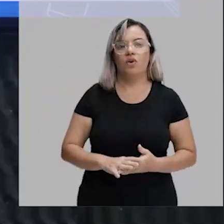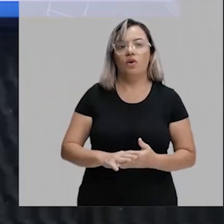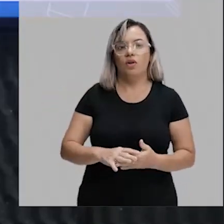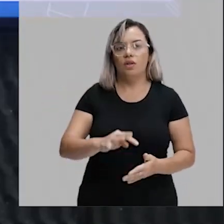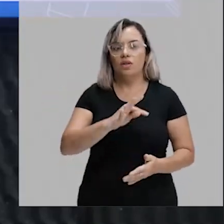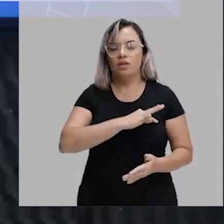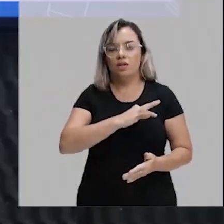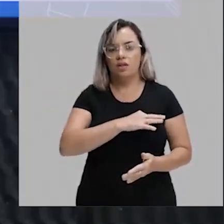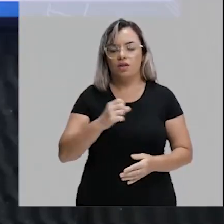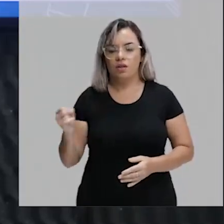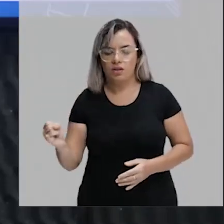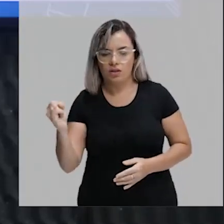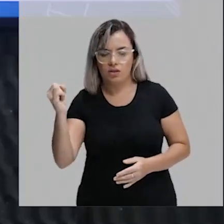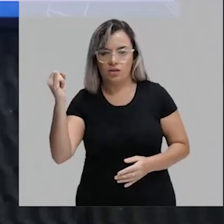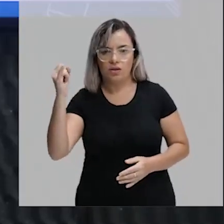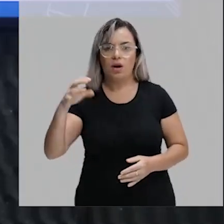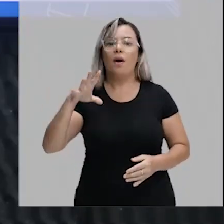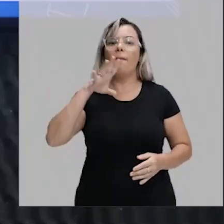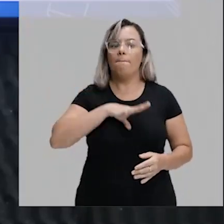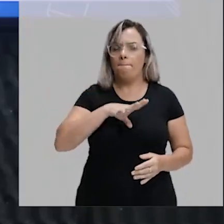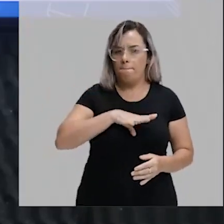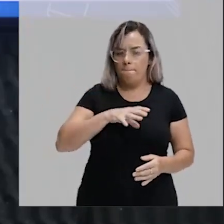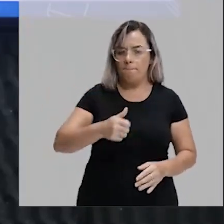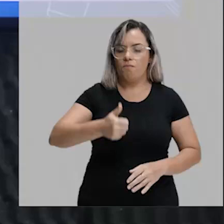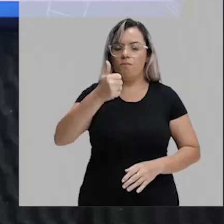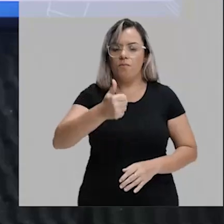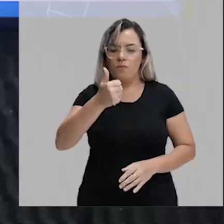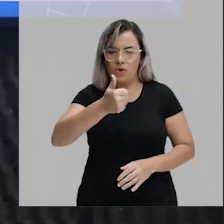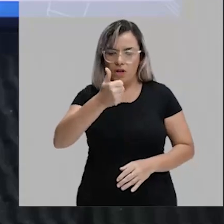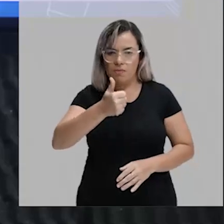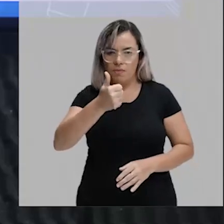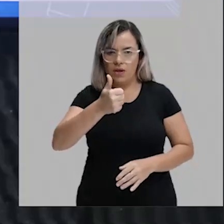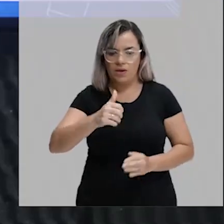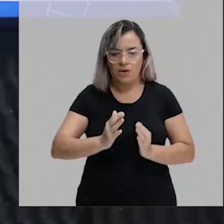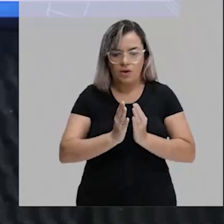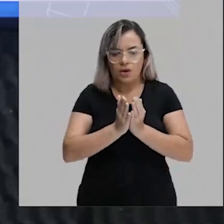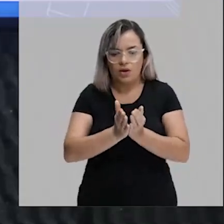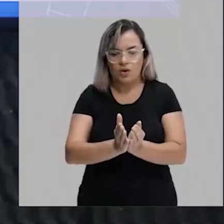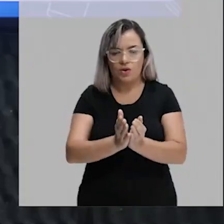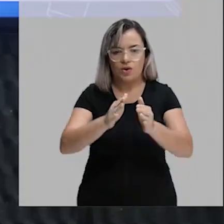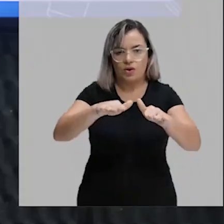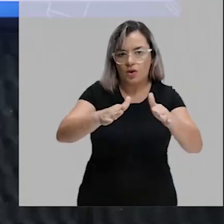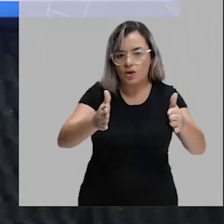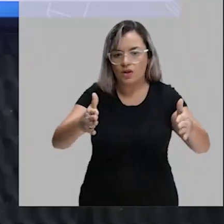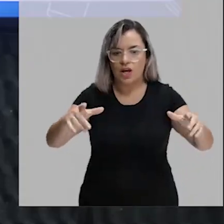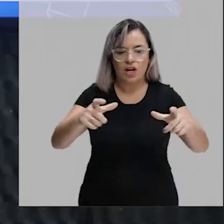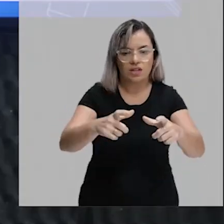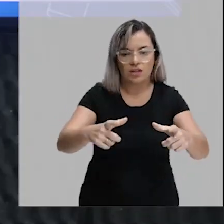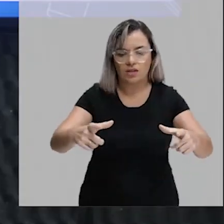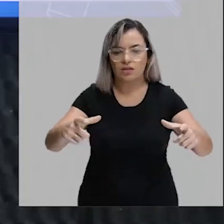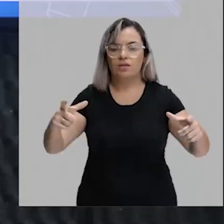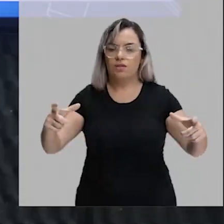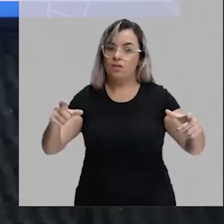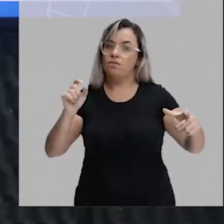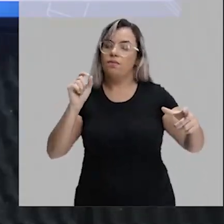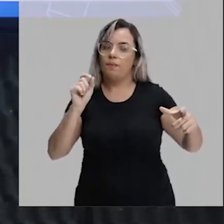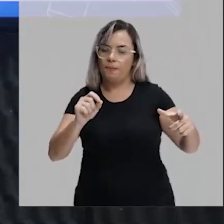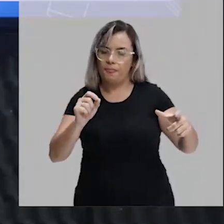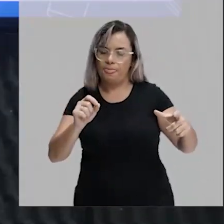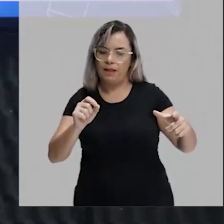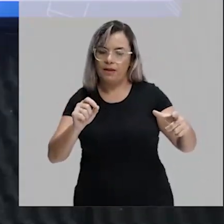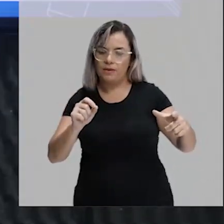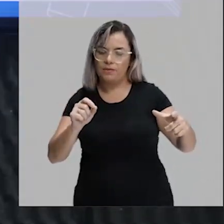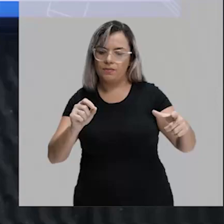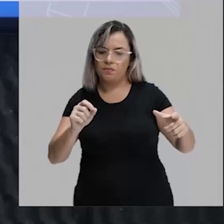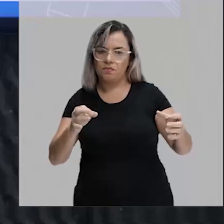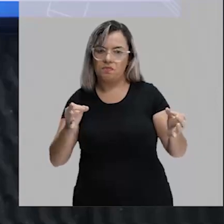importante para que Portugal fosse pioneiro nesse movimento das grandes navegações. Afinal de contas, o